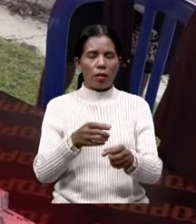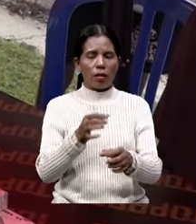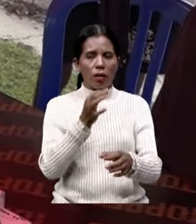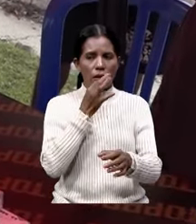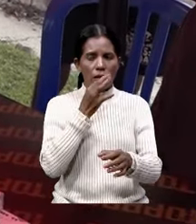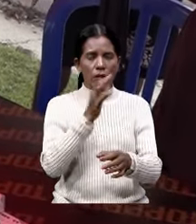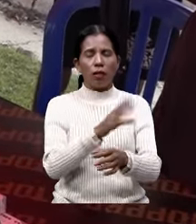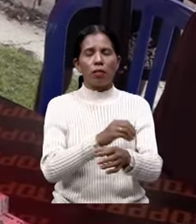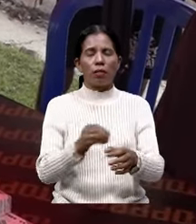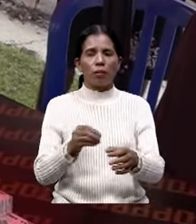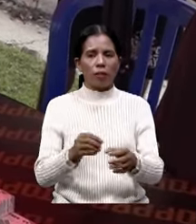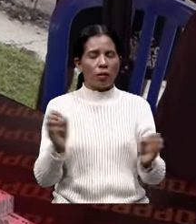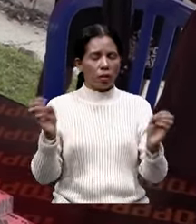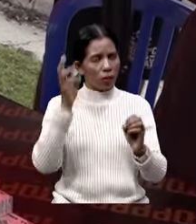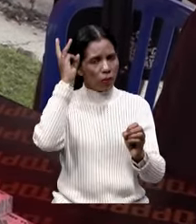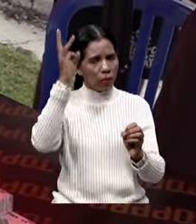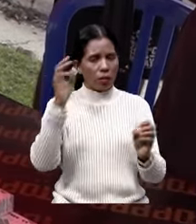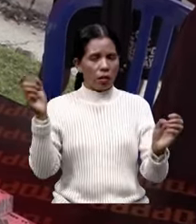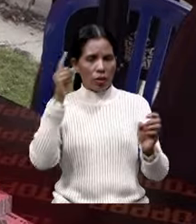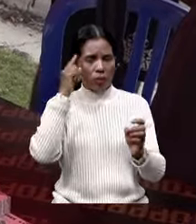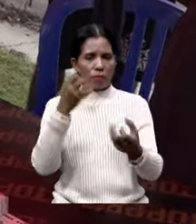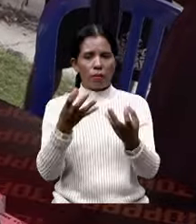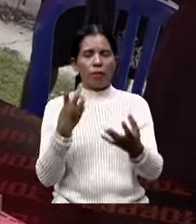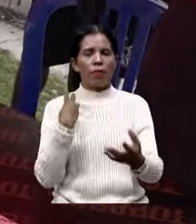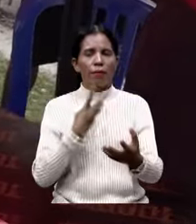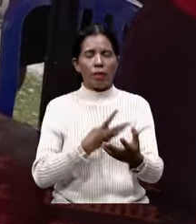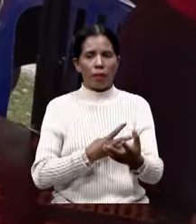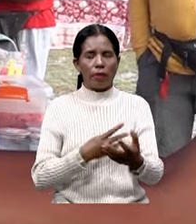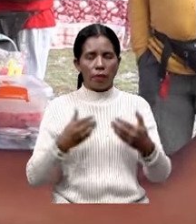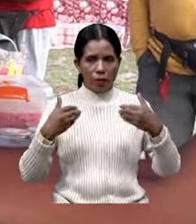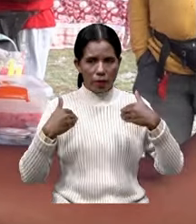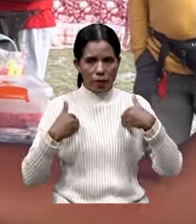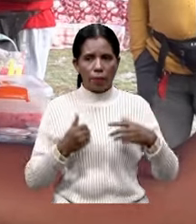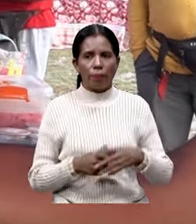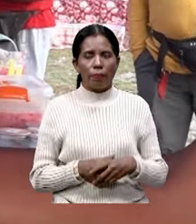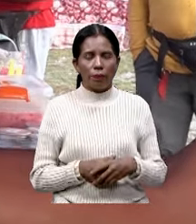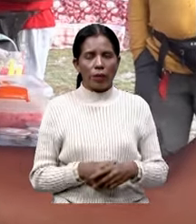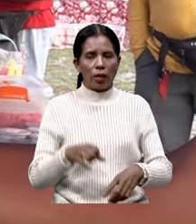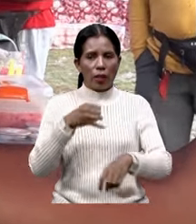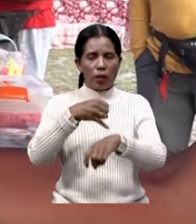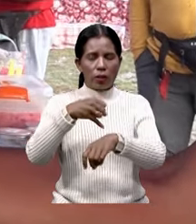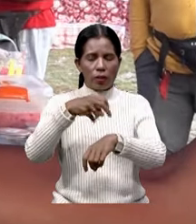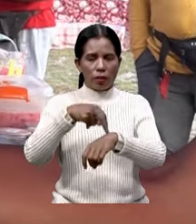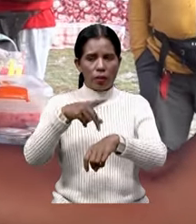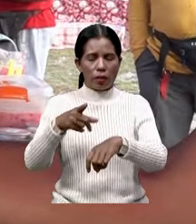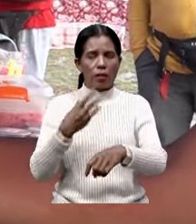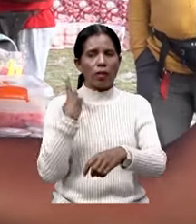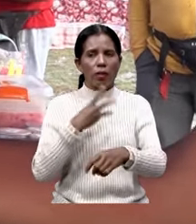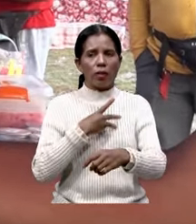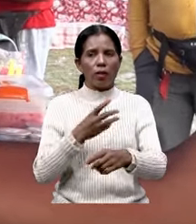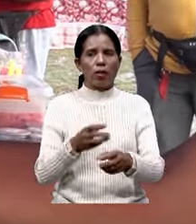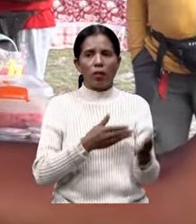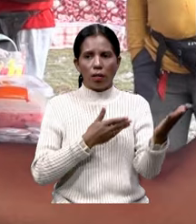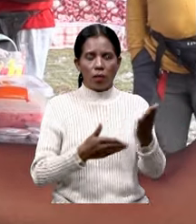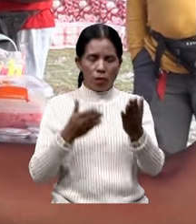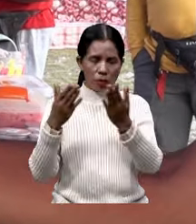sem dúvidas sem hanu imbat bara kata aprovação ne internacionais bin reconhece kata produto ne bele halo importação